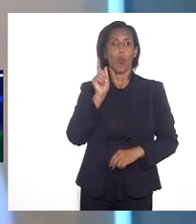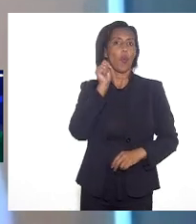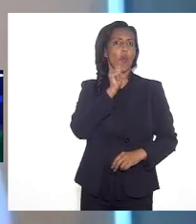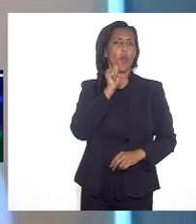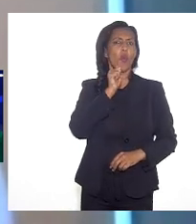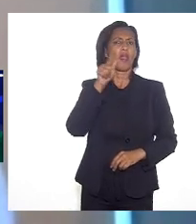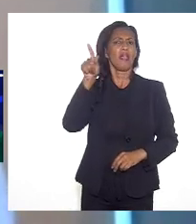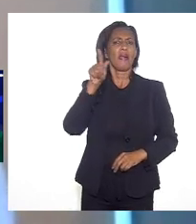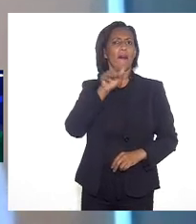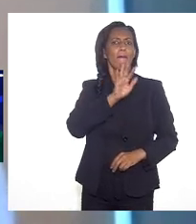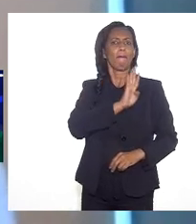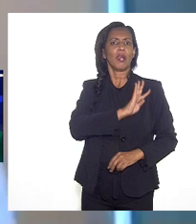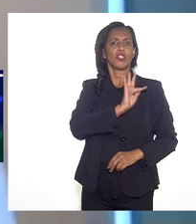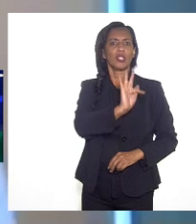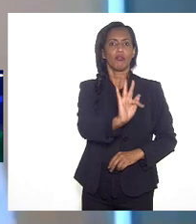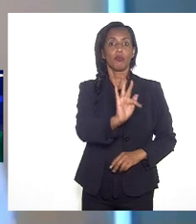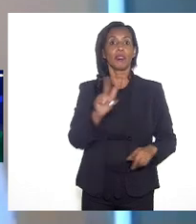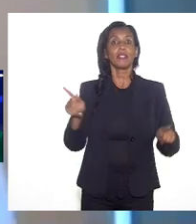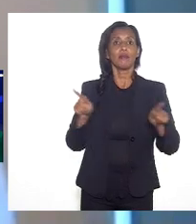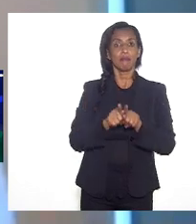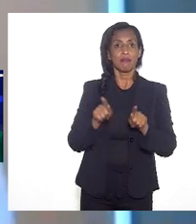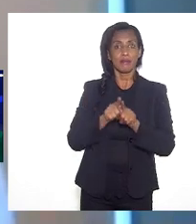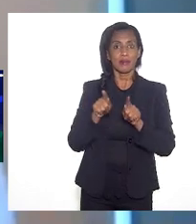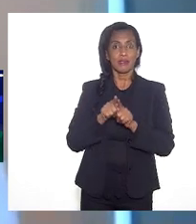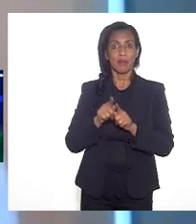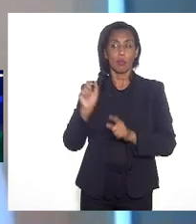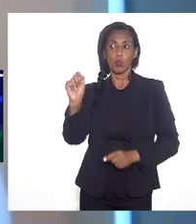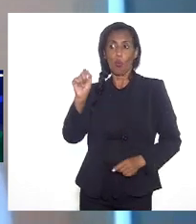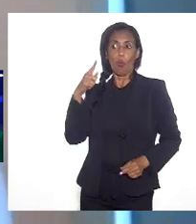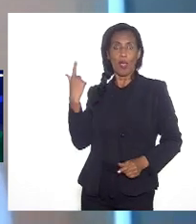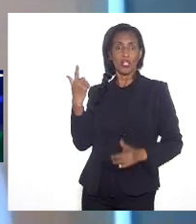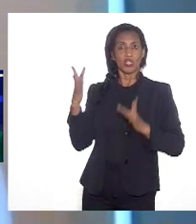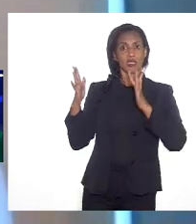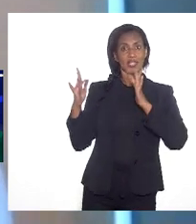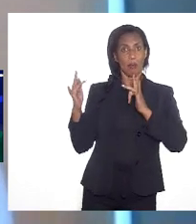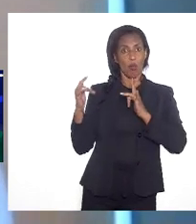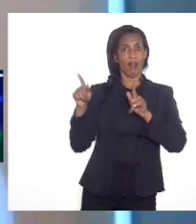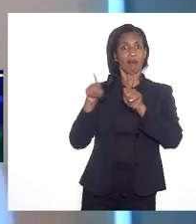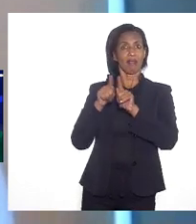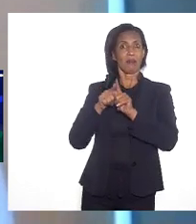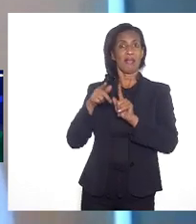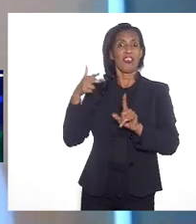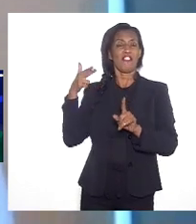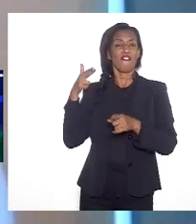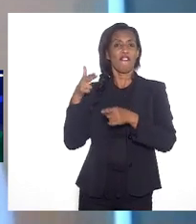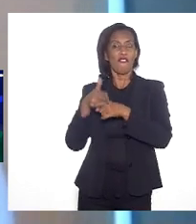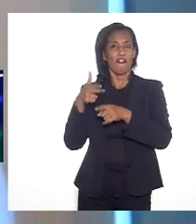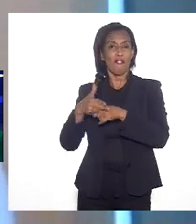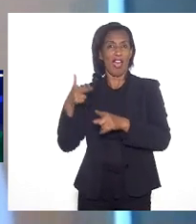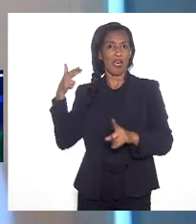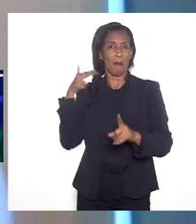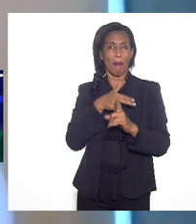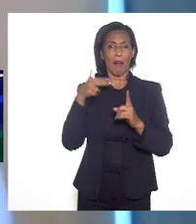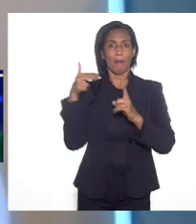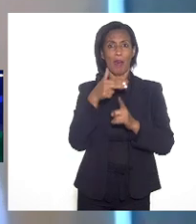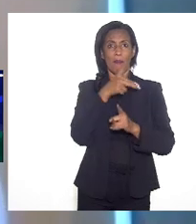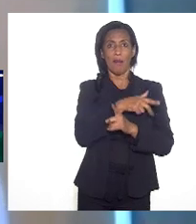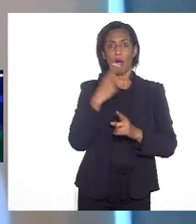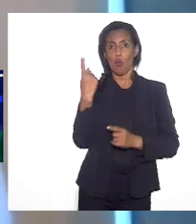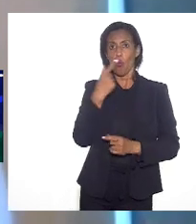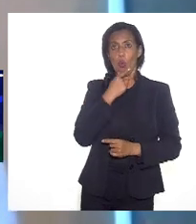da Baixada foi esfaqueada por seu ex-namorado. Um funcionário de estabelecimento tentou intervir essa